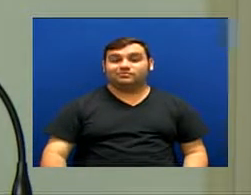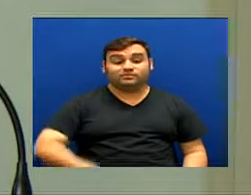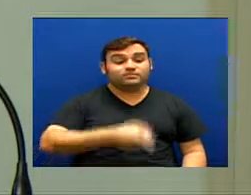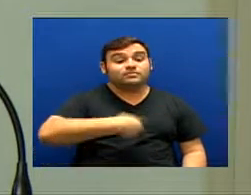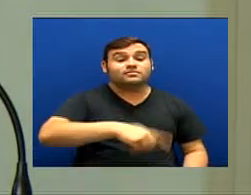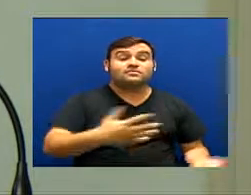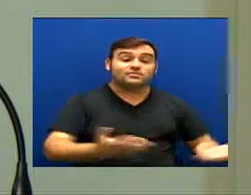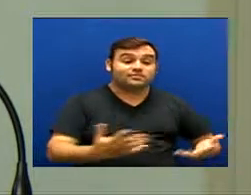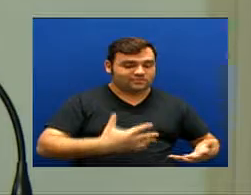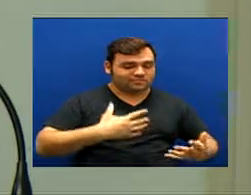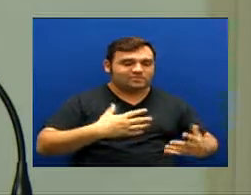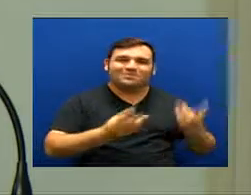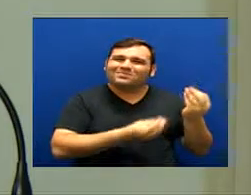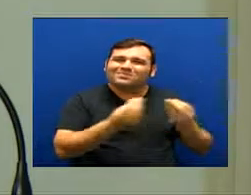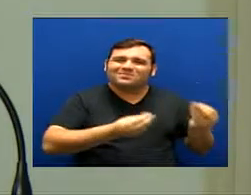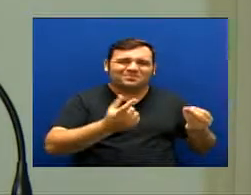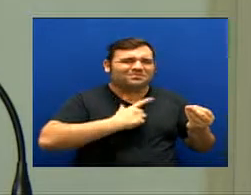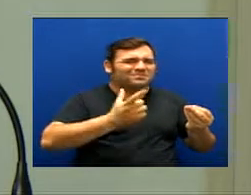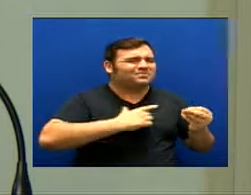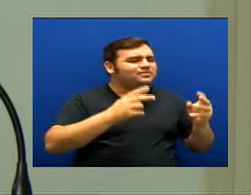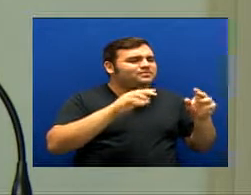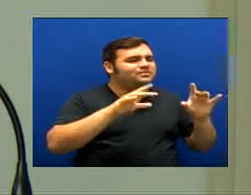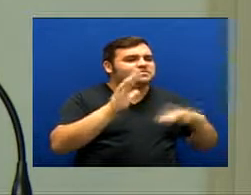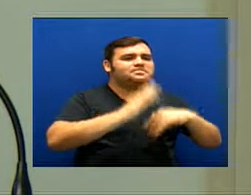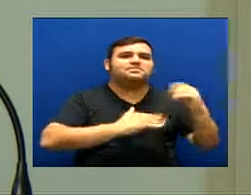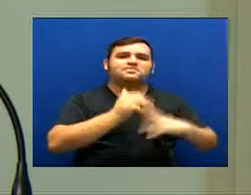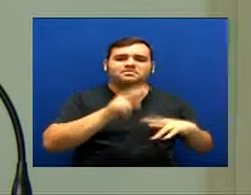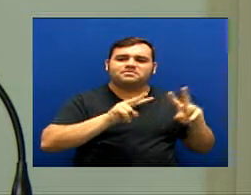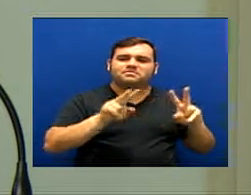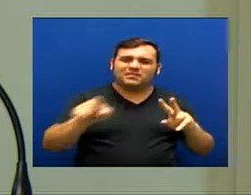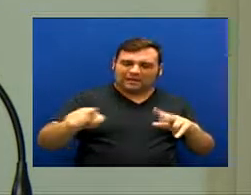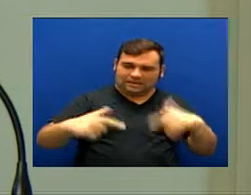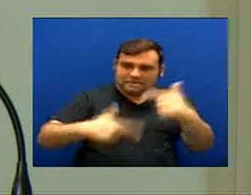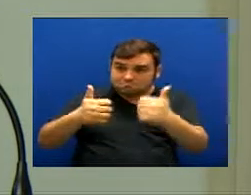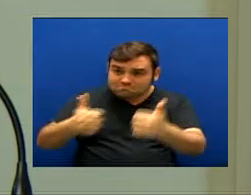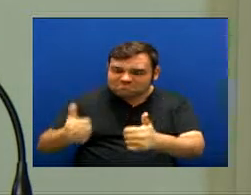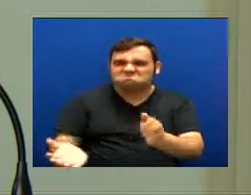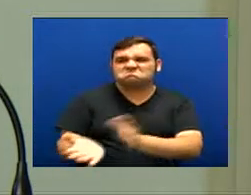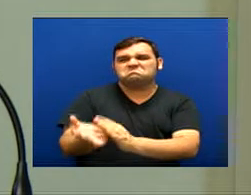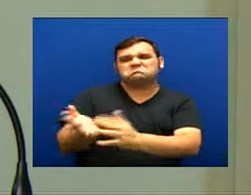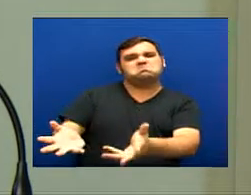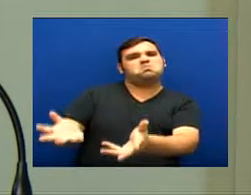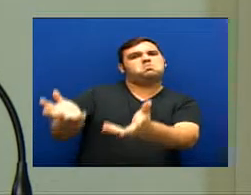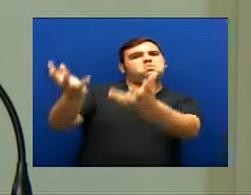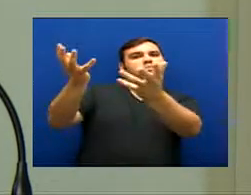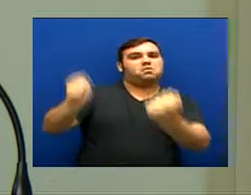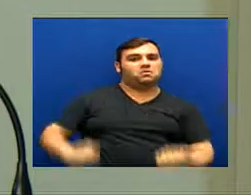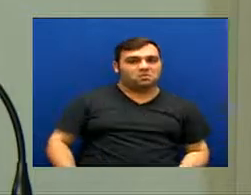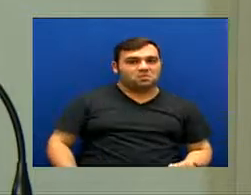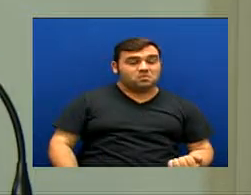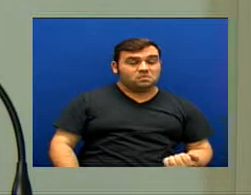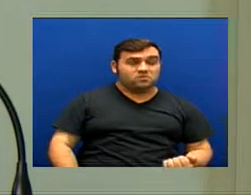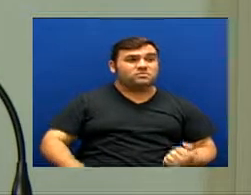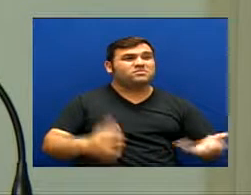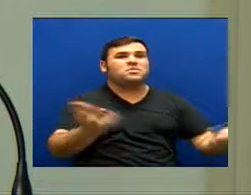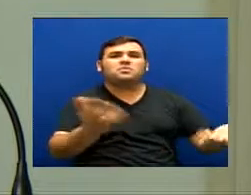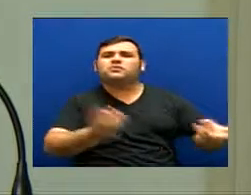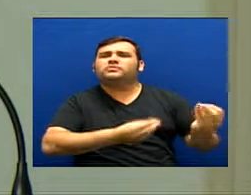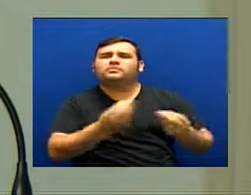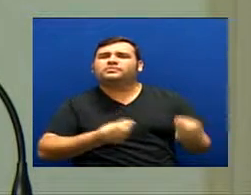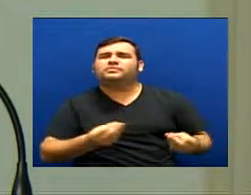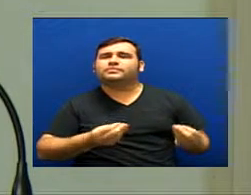de Jacó é o nosso refúgio. É o que diz o Salmo de número 46, no seu versículo 10 e 11.